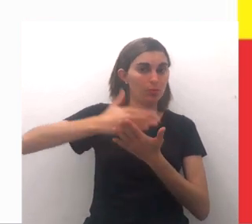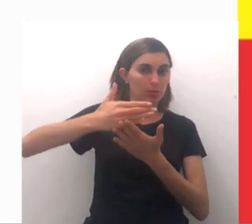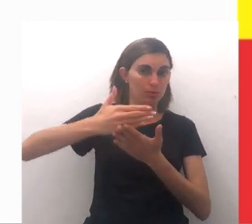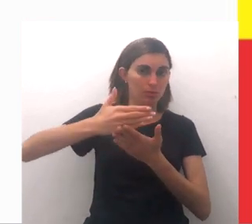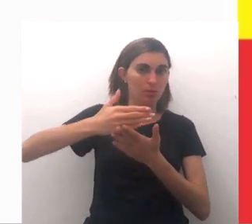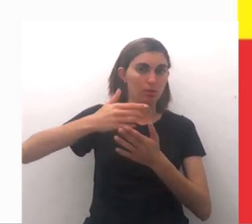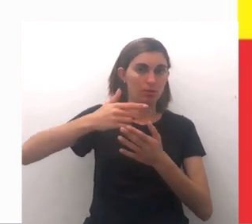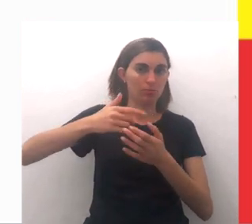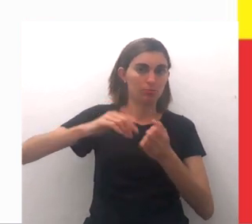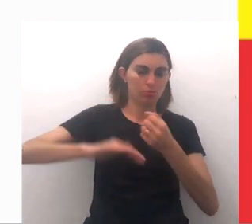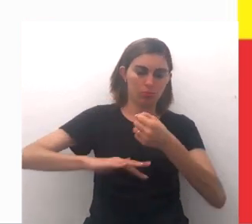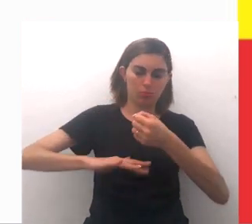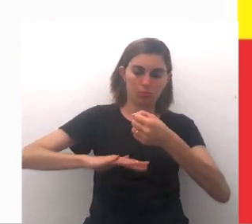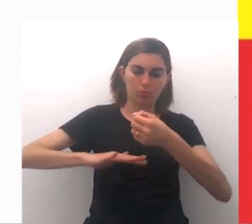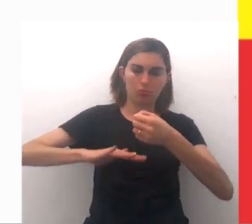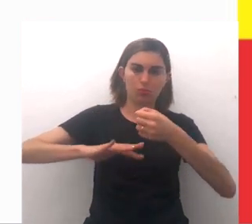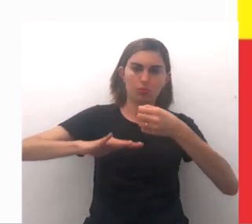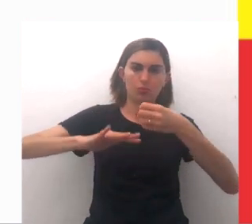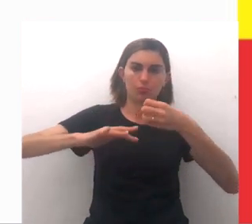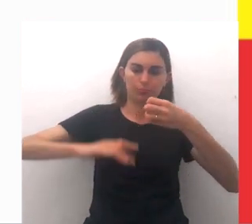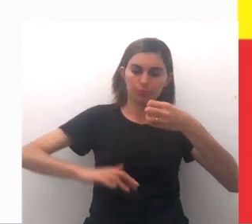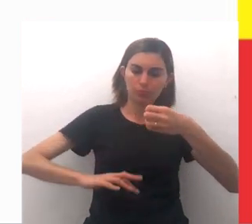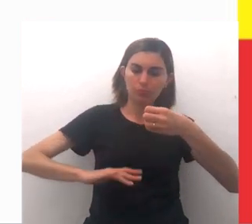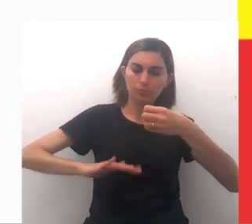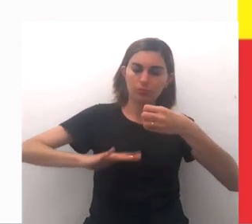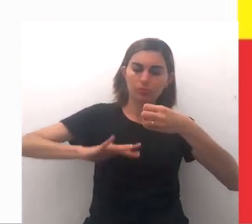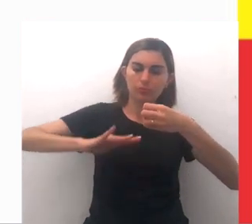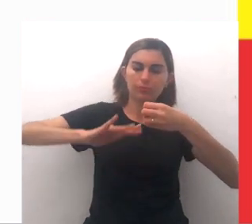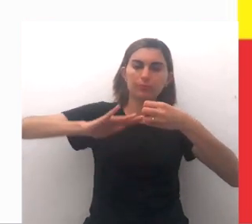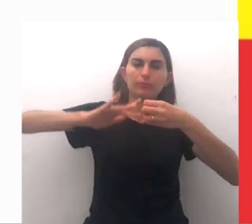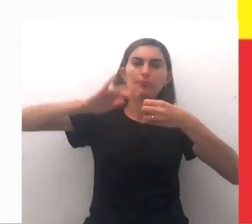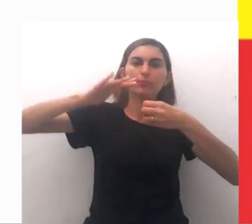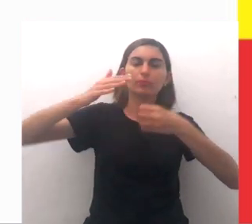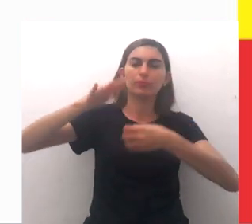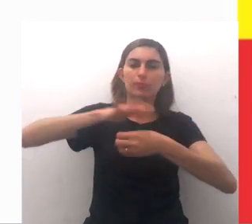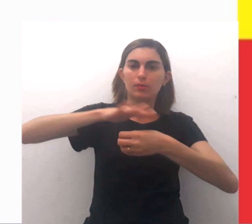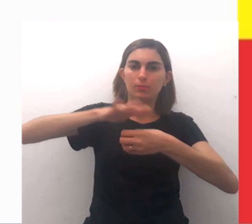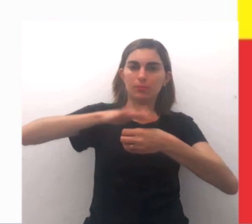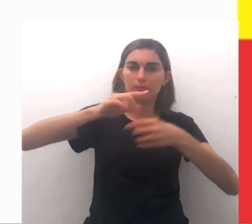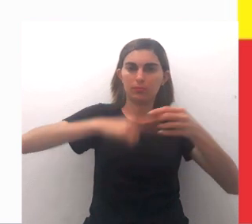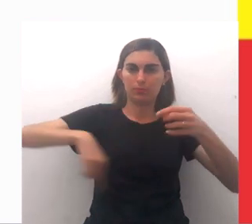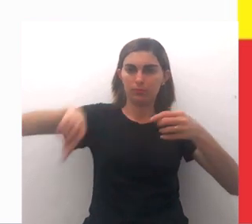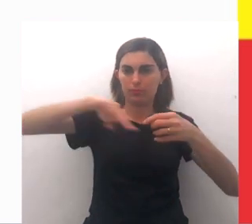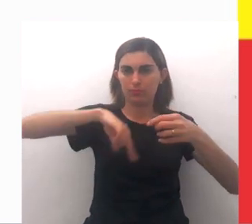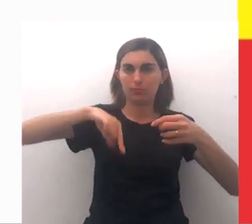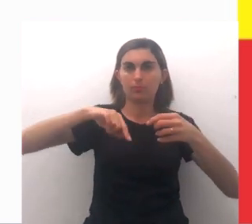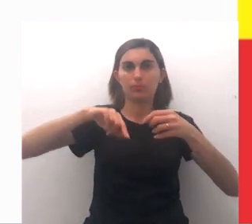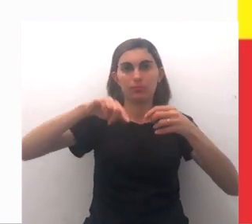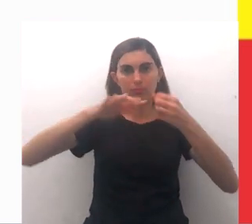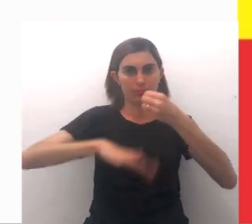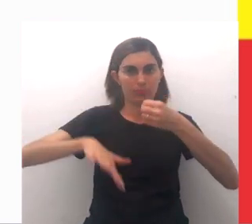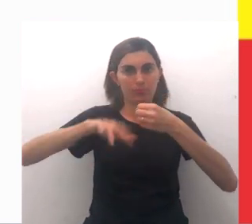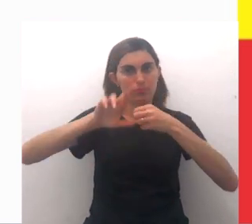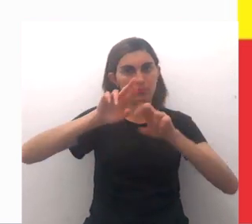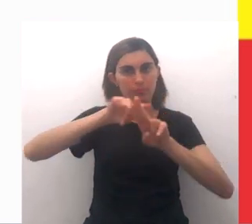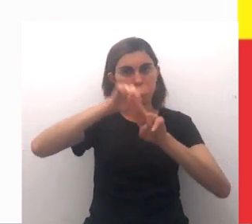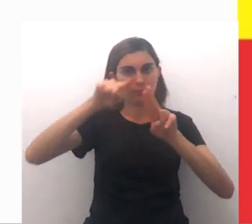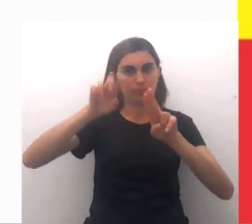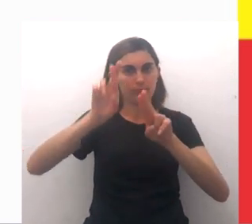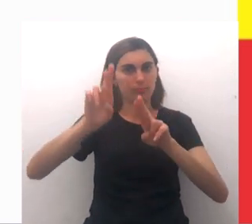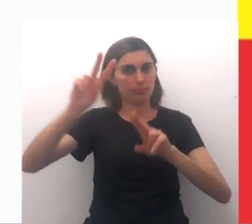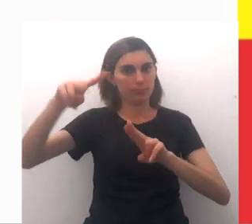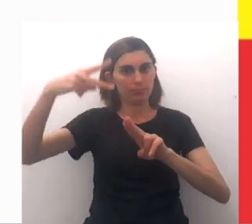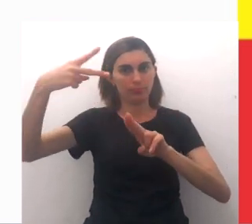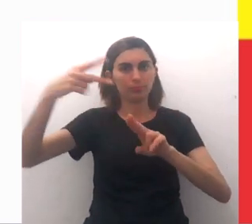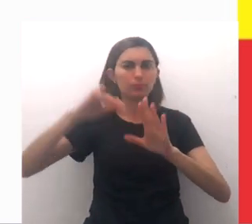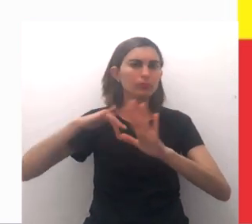região a ser preenchida, então, ó, que a base é um círculo, onde esse círculo, a área dele é πr ao quadrado, com o